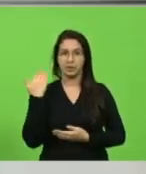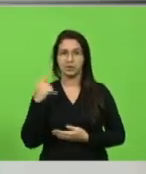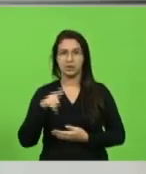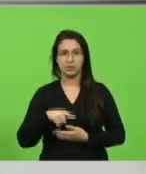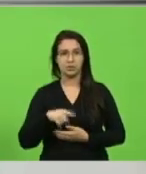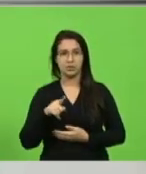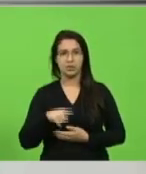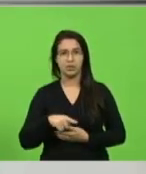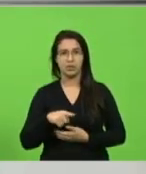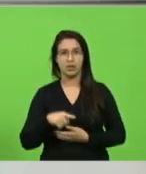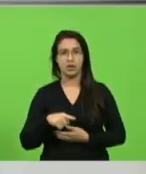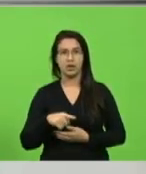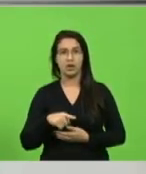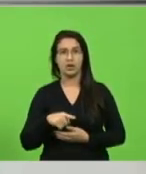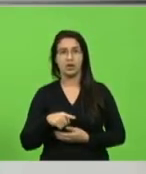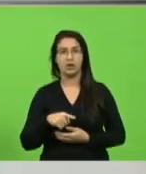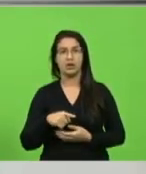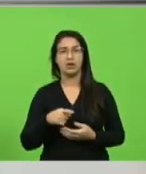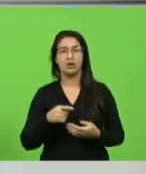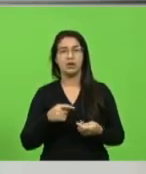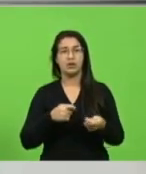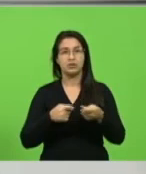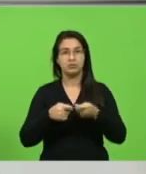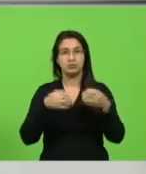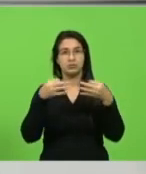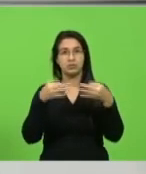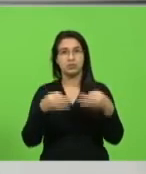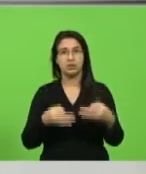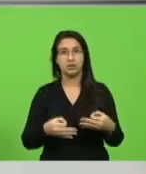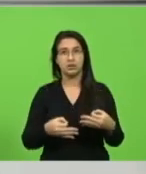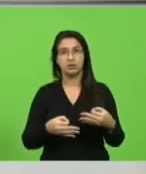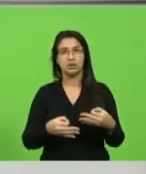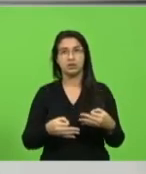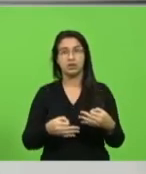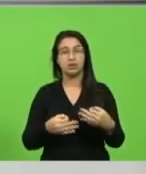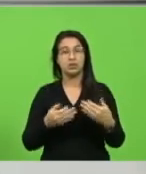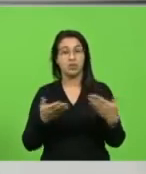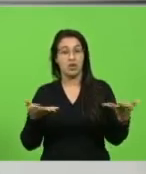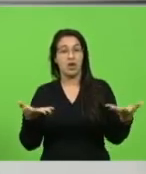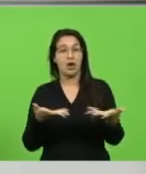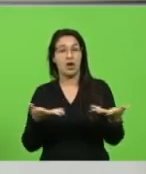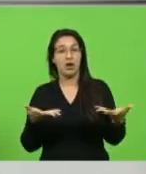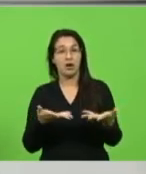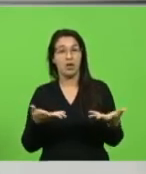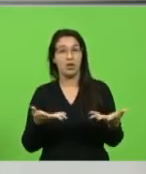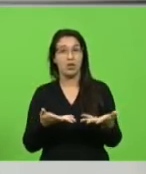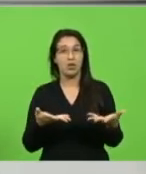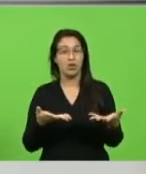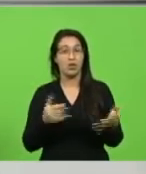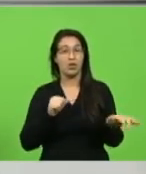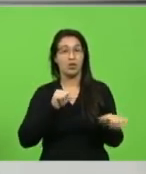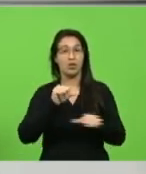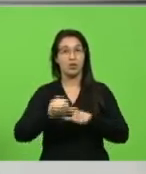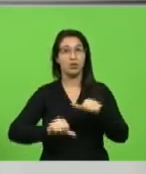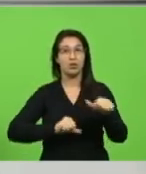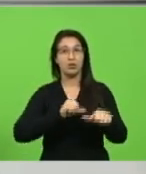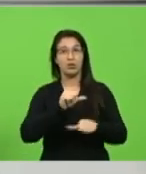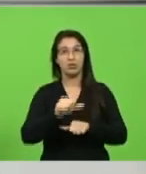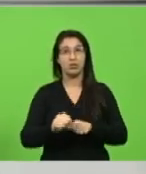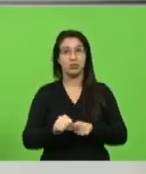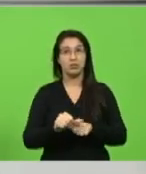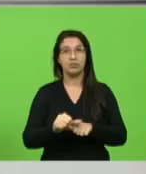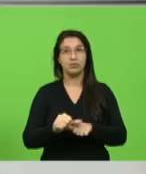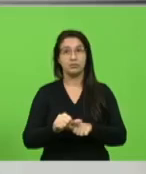de probabilidade acerca da autoria, nesse momento, transformam-se, ipso